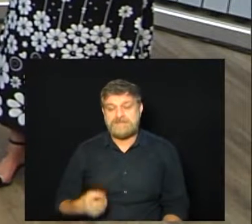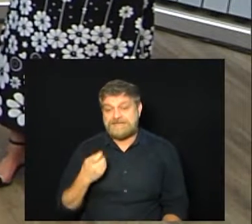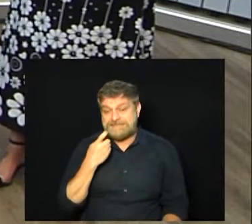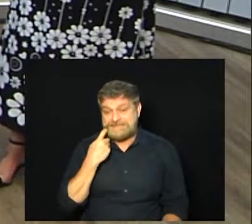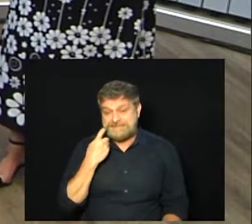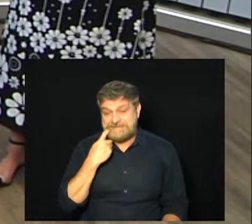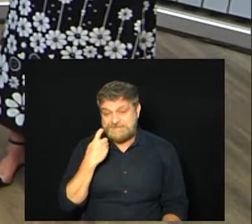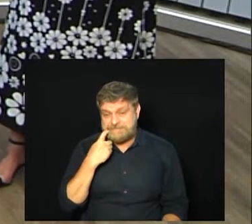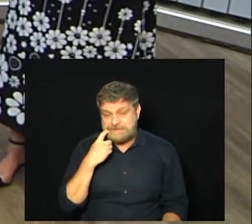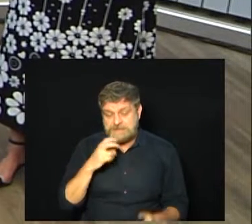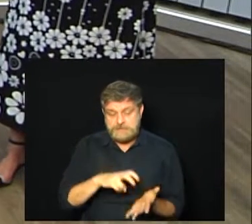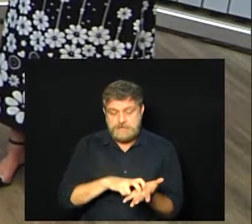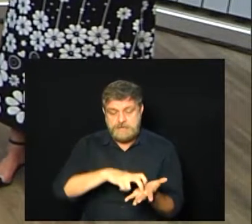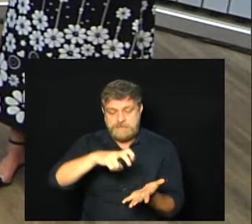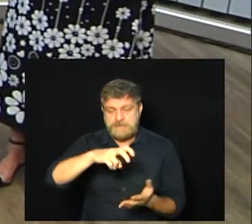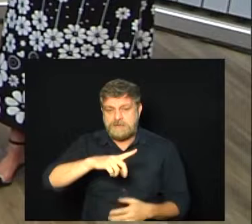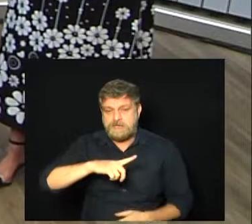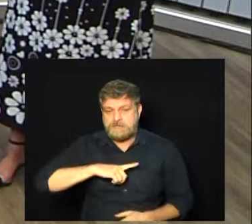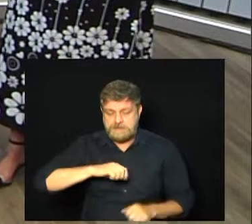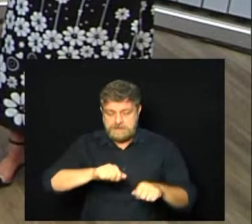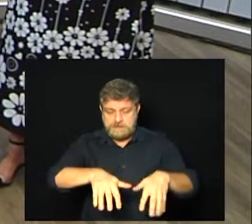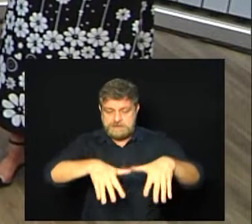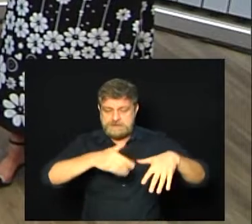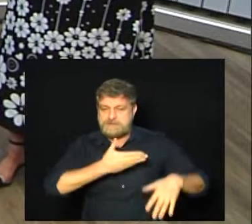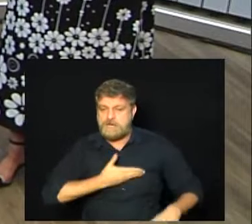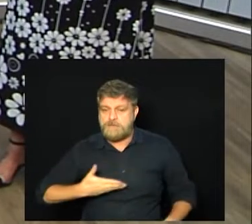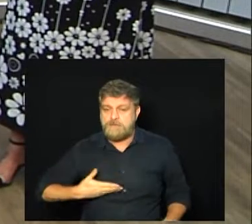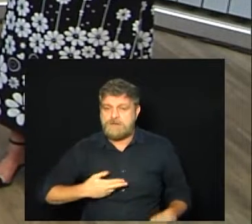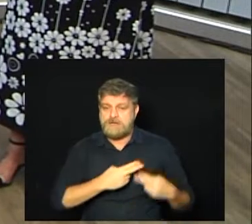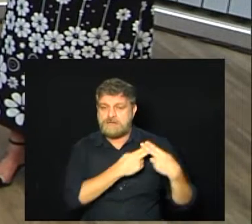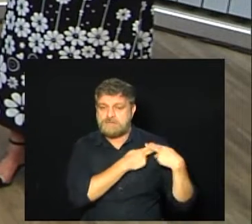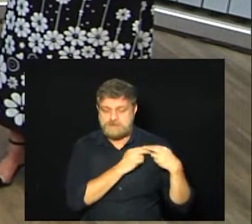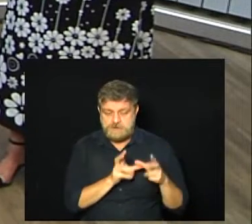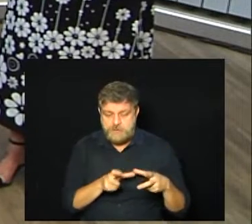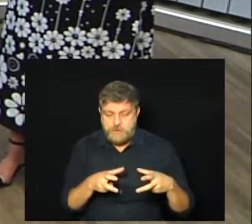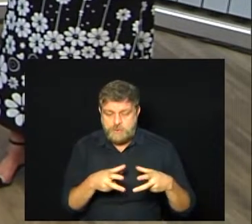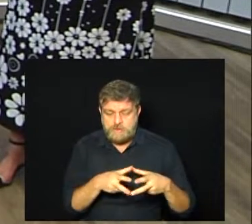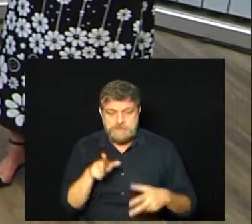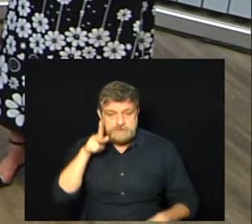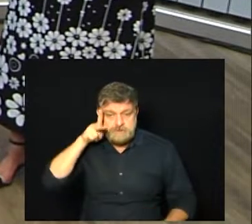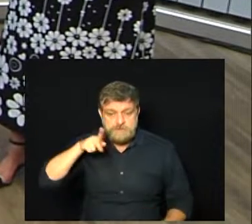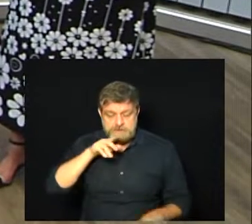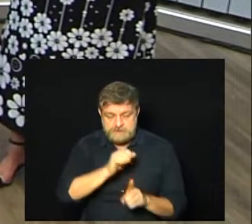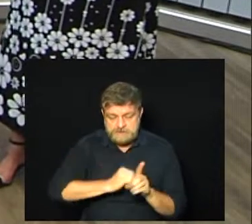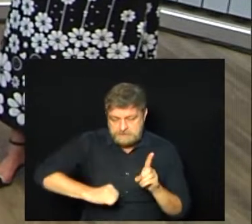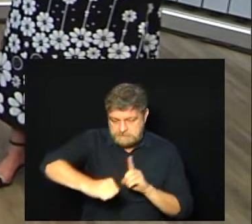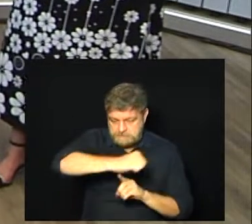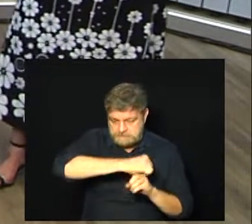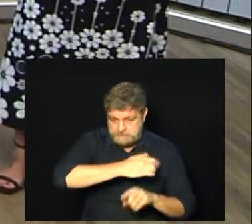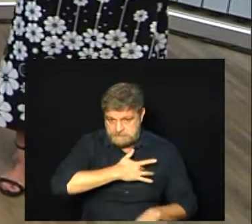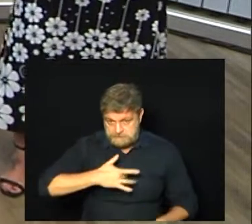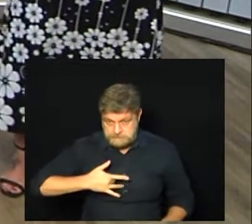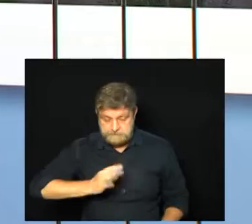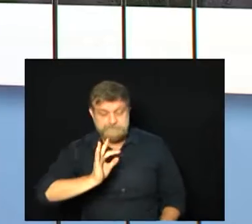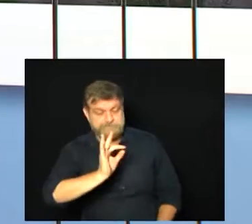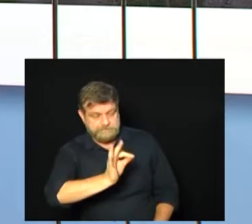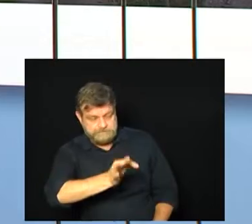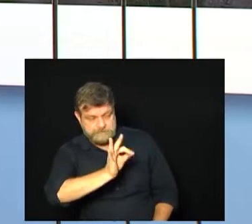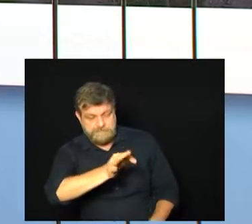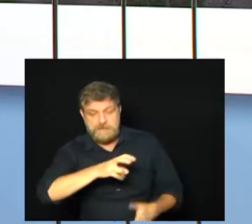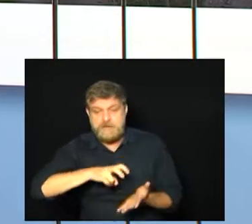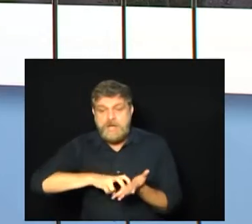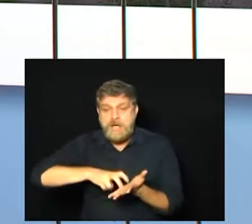sexta-feira. Pela manhã, a audiência pública foi comandada pela Comissão de Política Social e Saúde. Isso mesmo, e de manhã